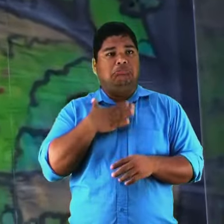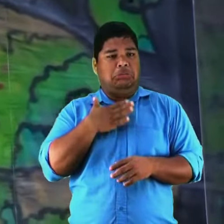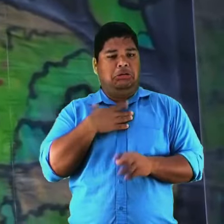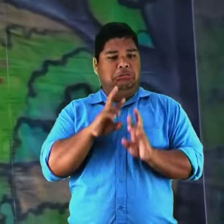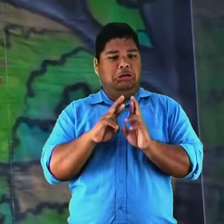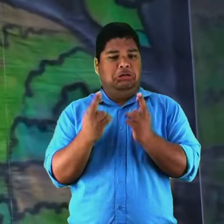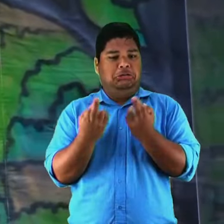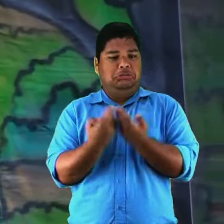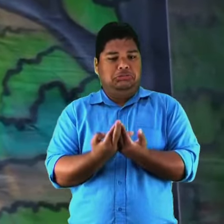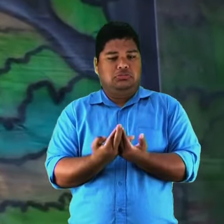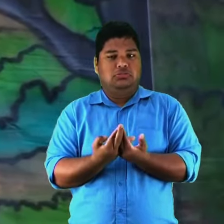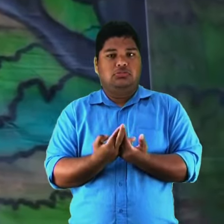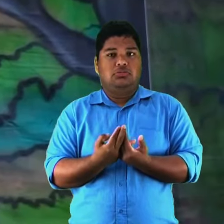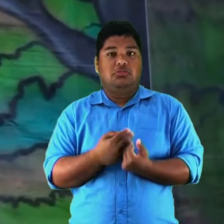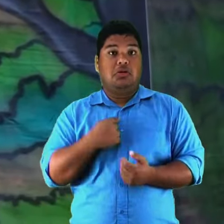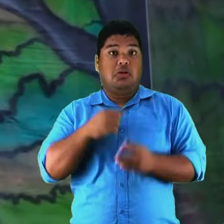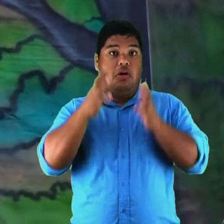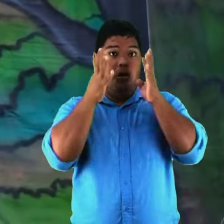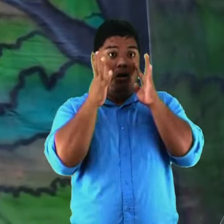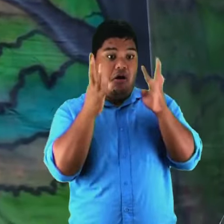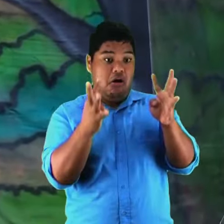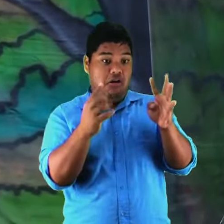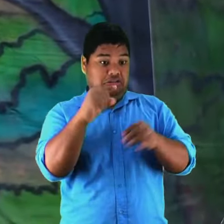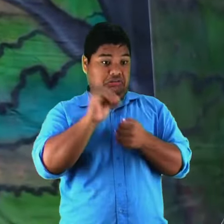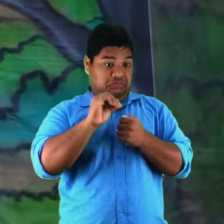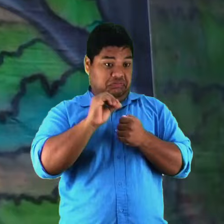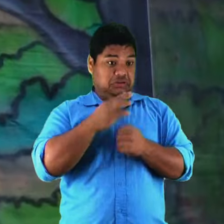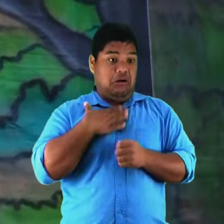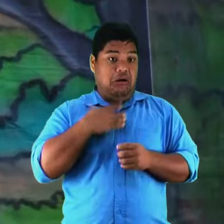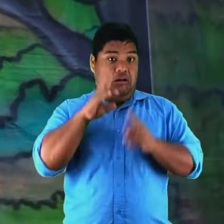fazendo. E eu pergunto a você: